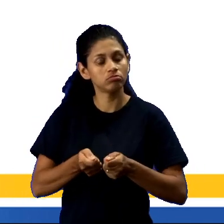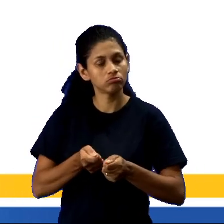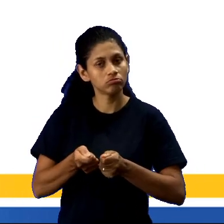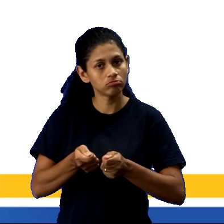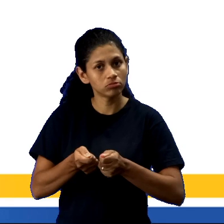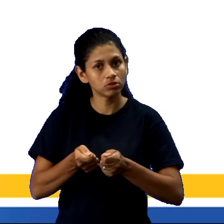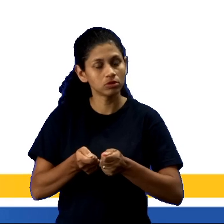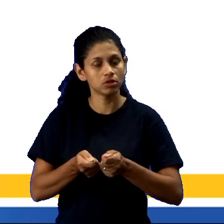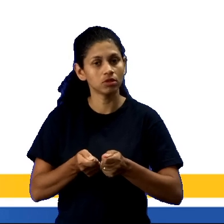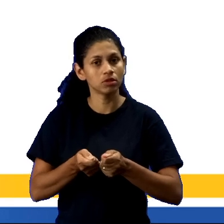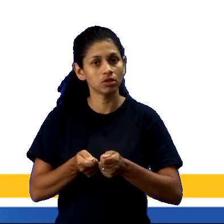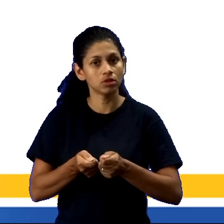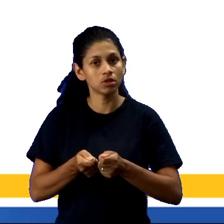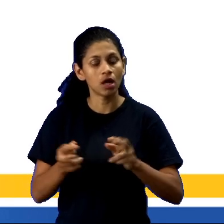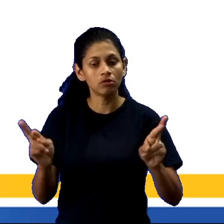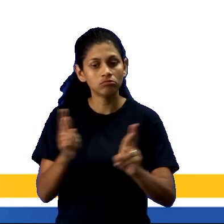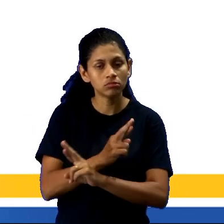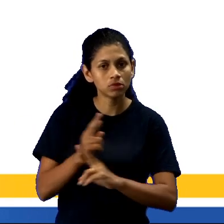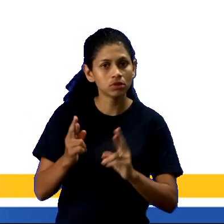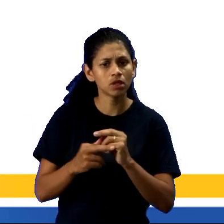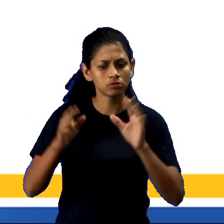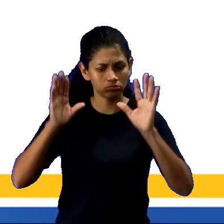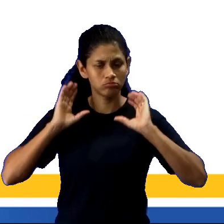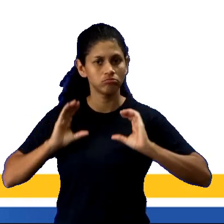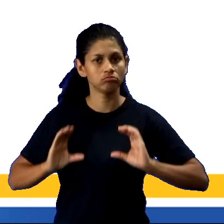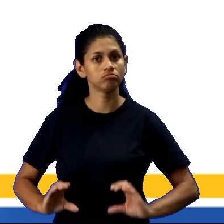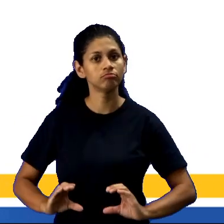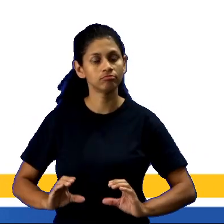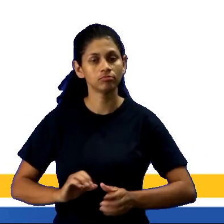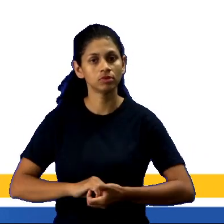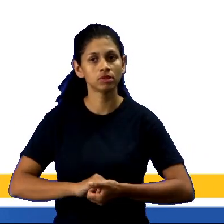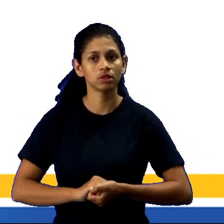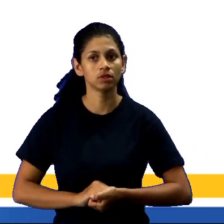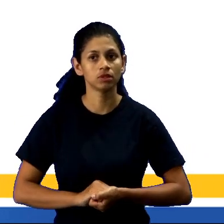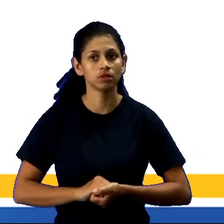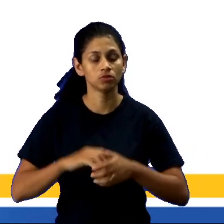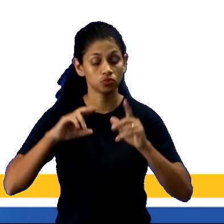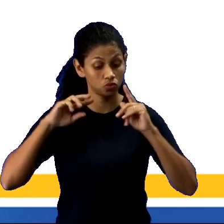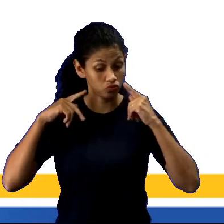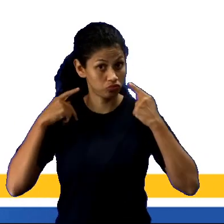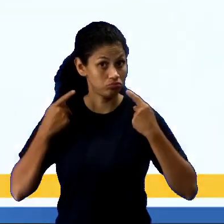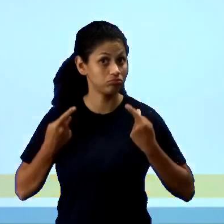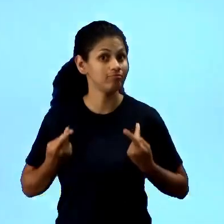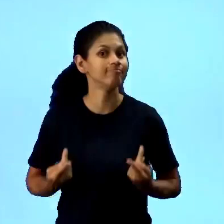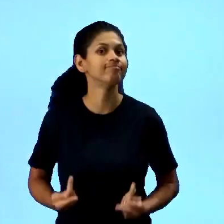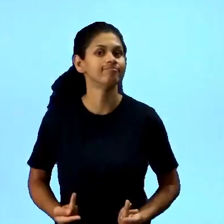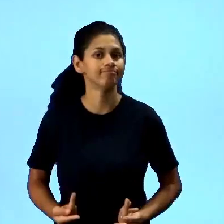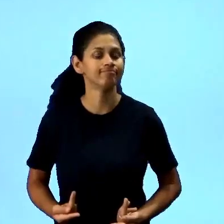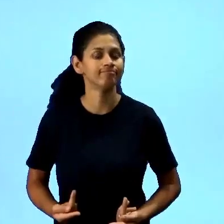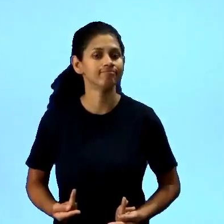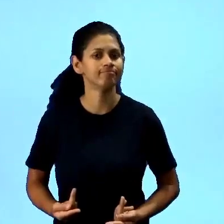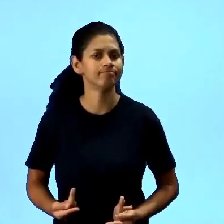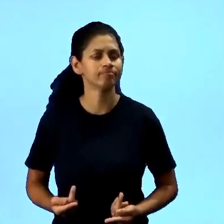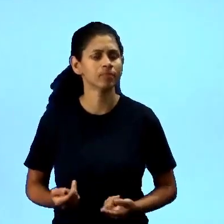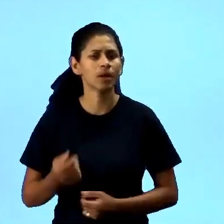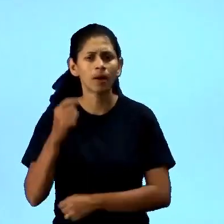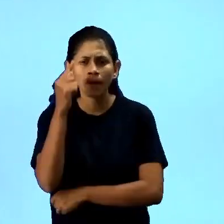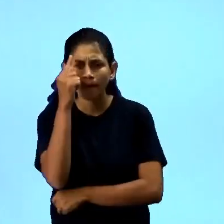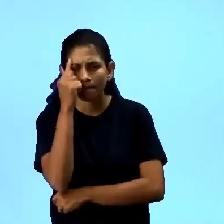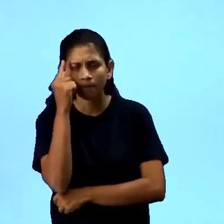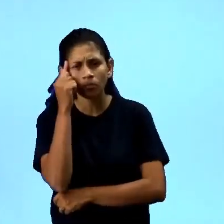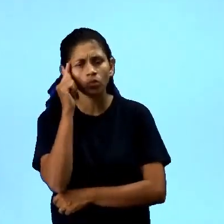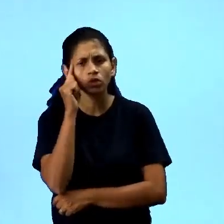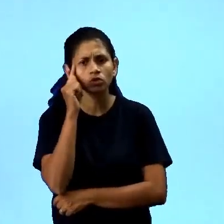estabelecem direitos, deveres e orientam nosso comportamento em situações específicas. Gente, imaginem se não